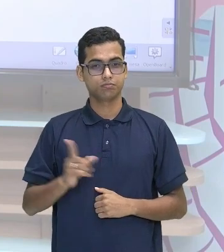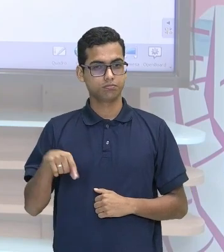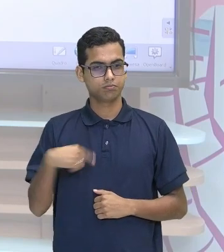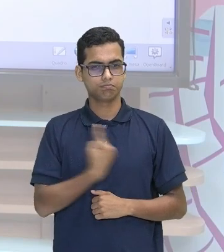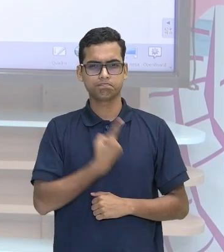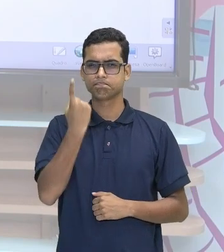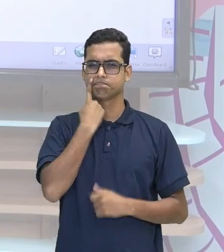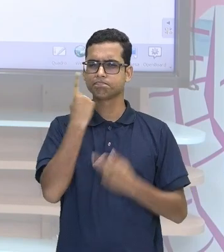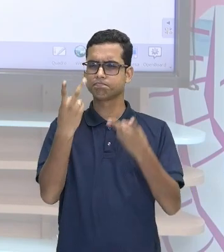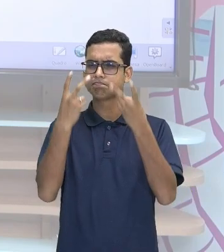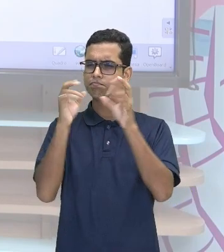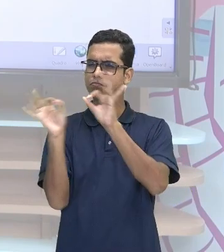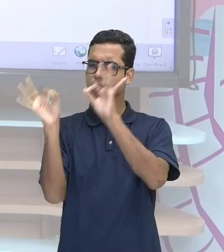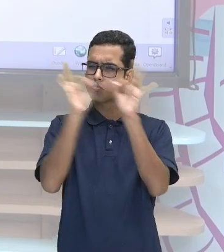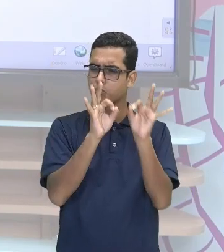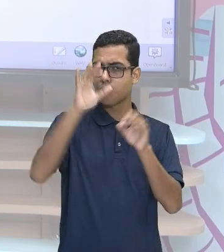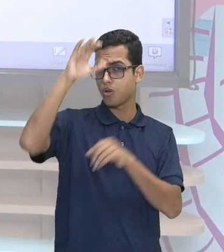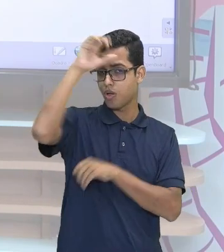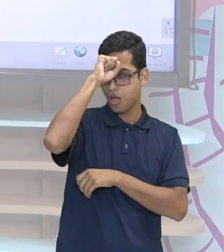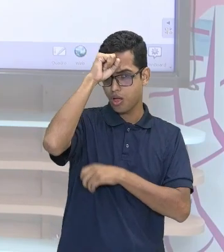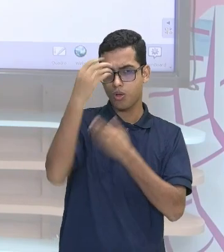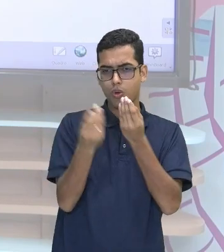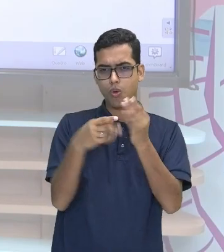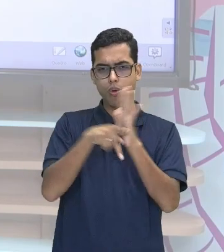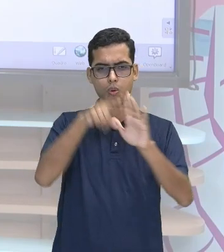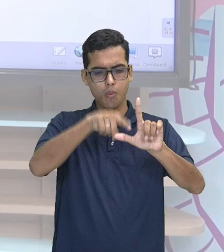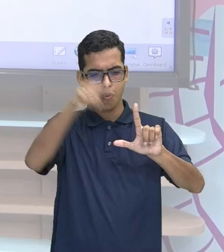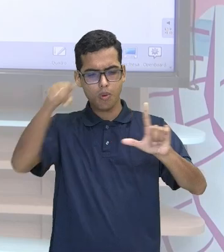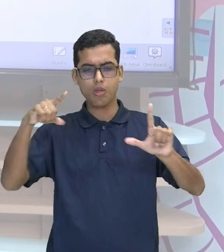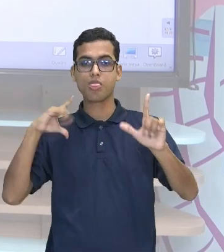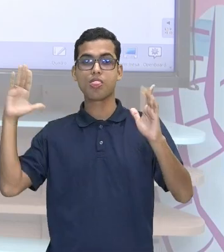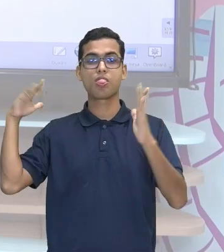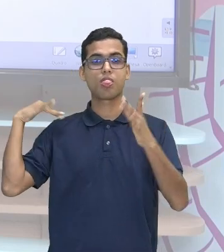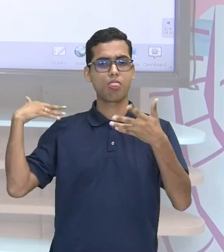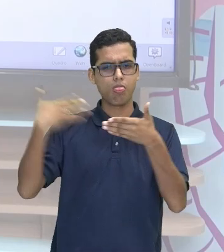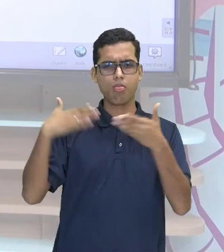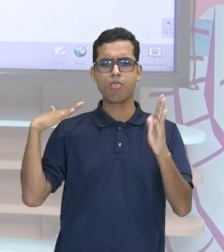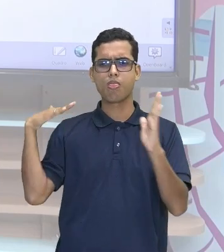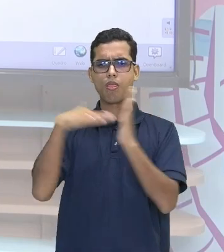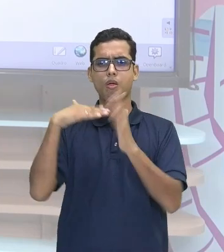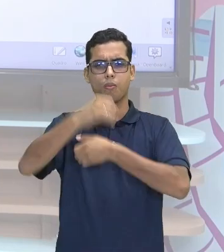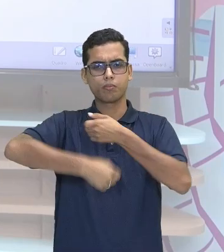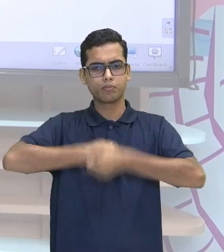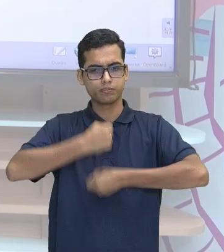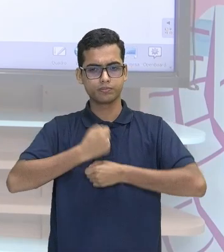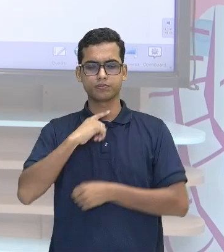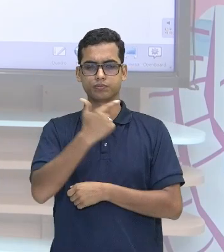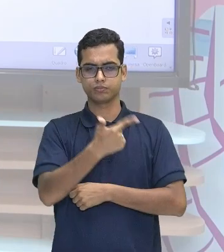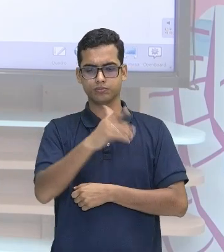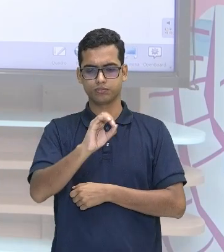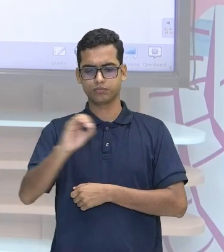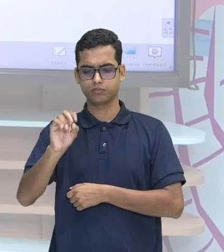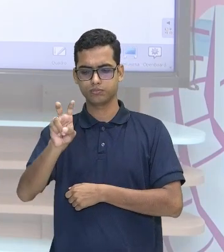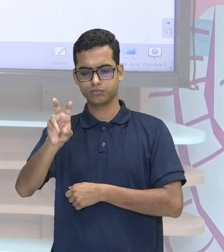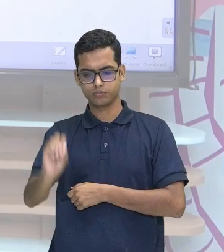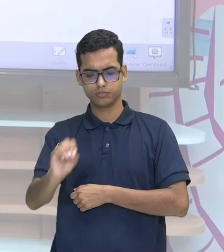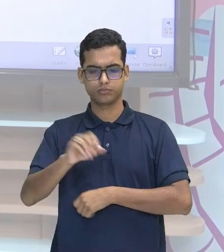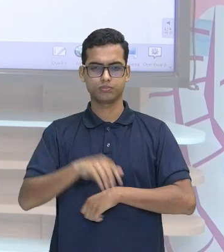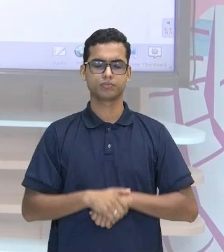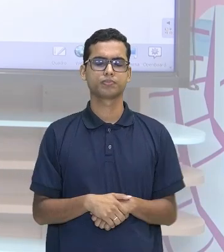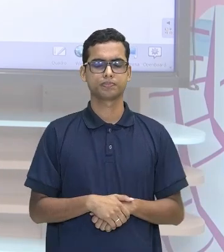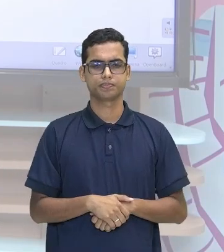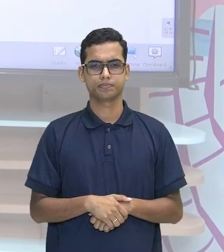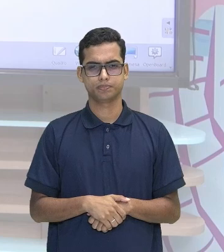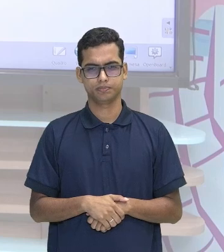observa também nessa projeção até os anos aí de 2050, certo? E aí nós falamos também dentro